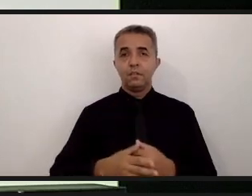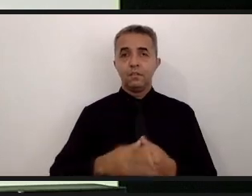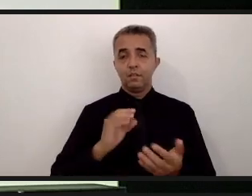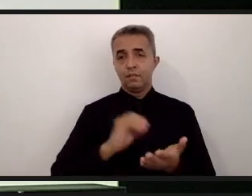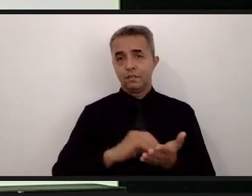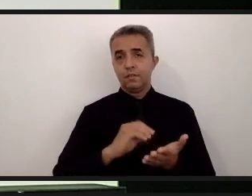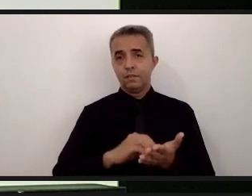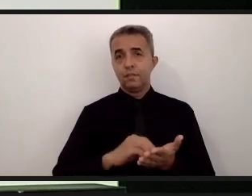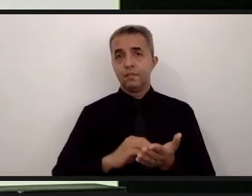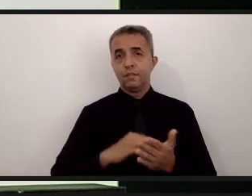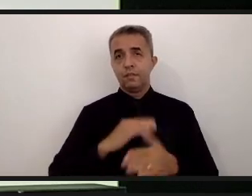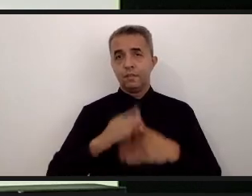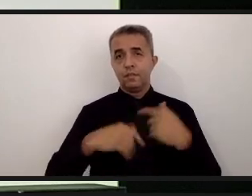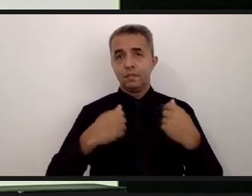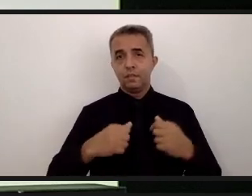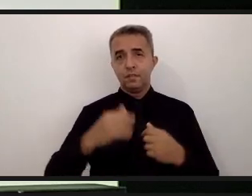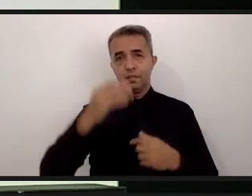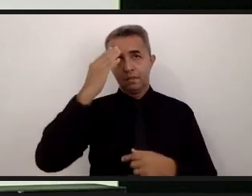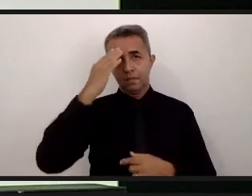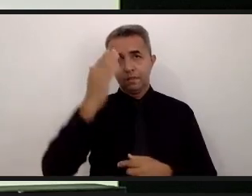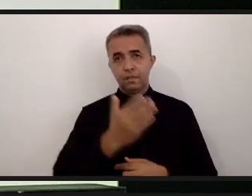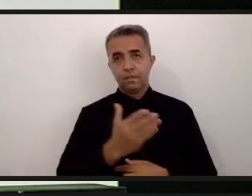fazer. Obrigado, pessoal.